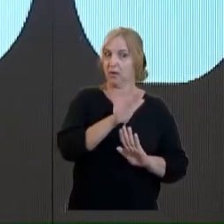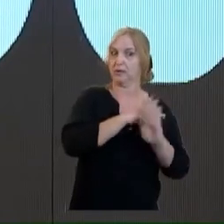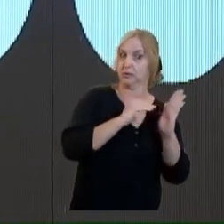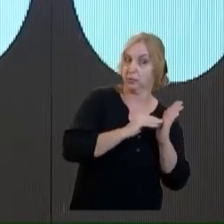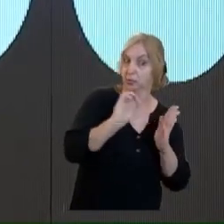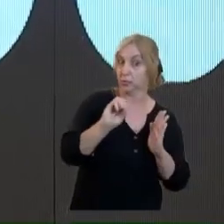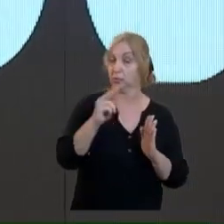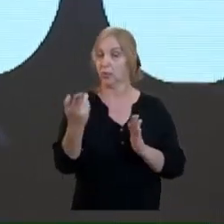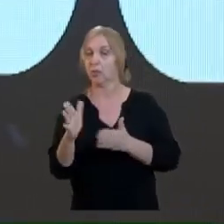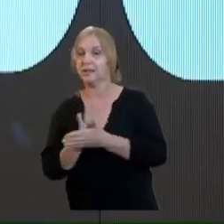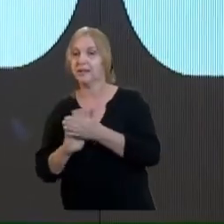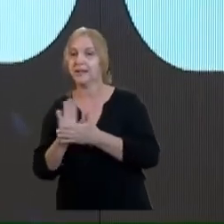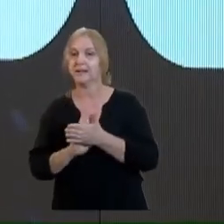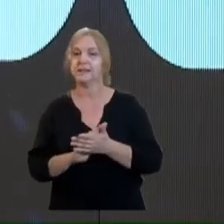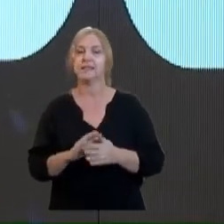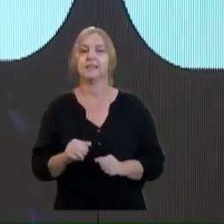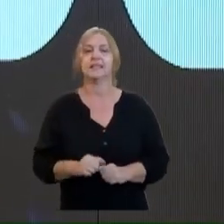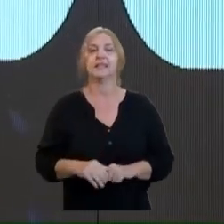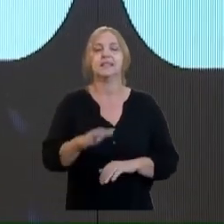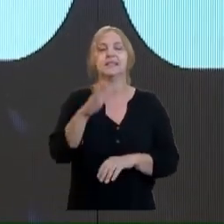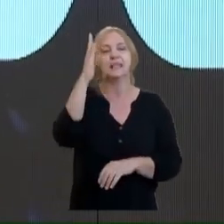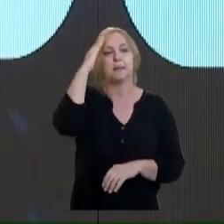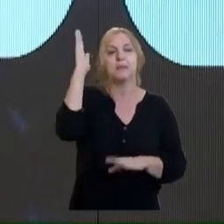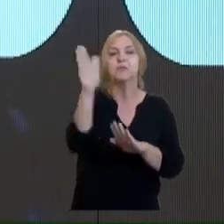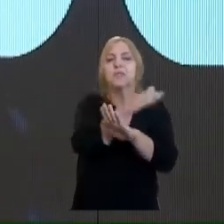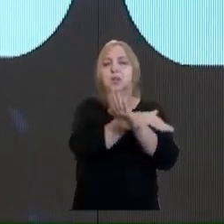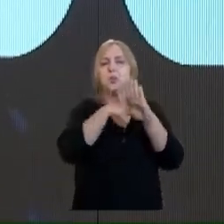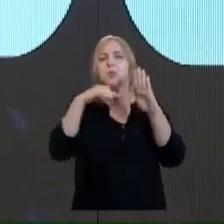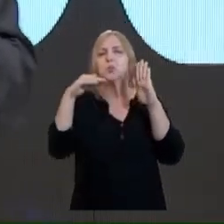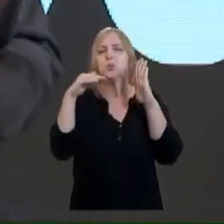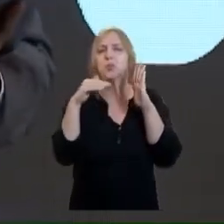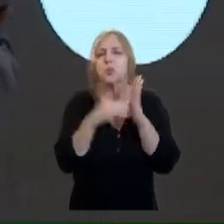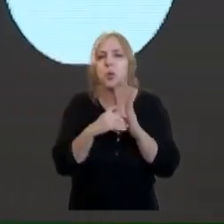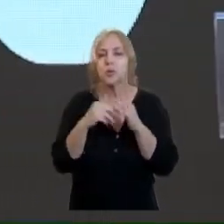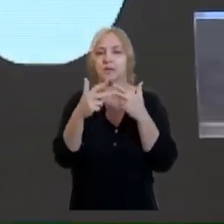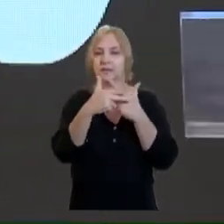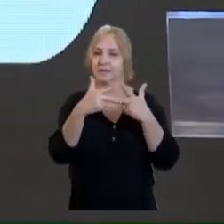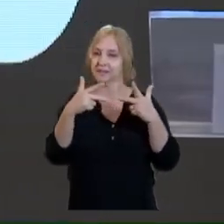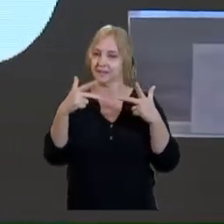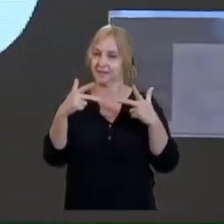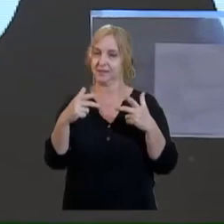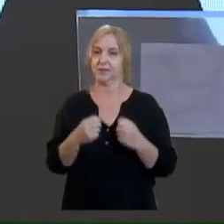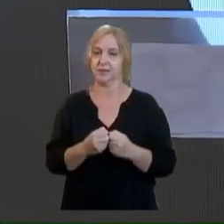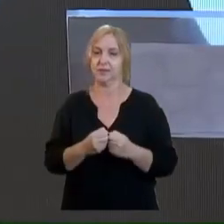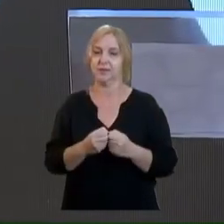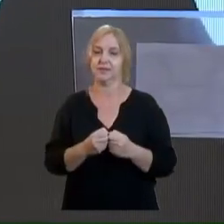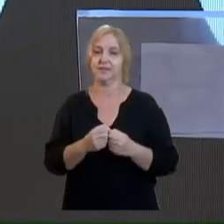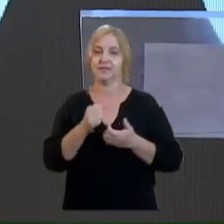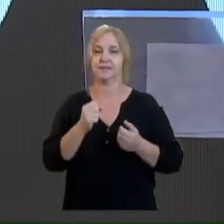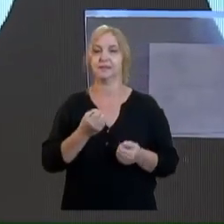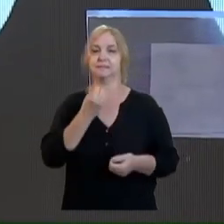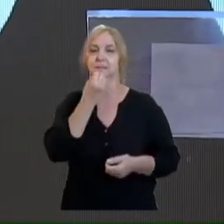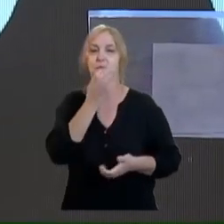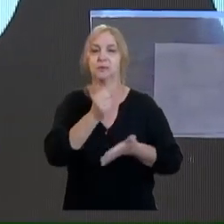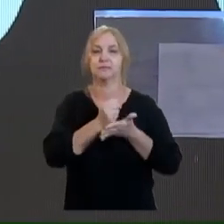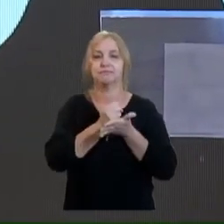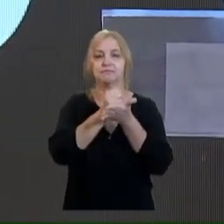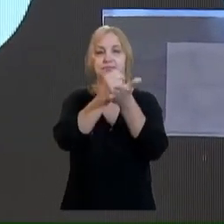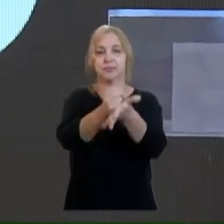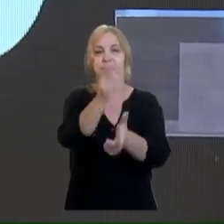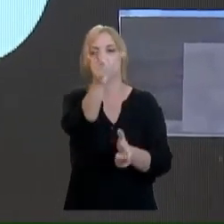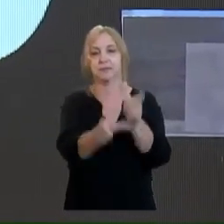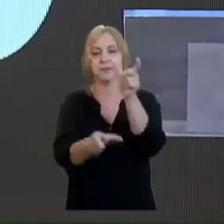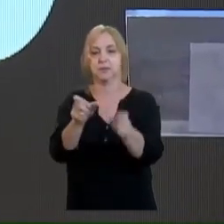nada. Sabemos que todas as coisas cooperam para o bem daqueles que amam a Deus.